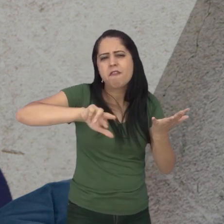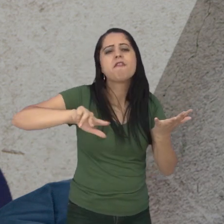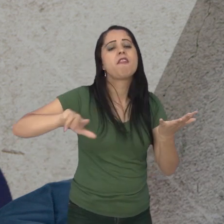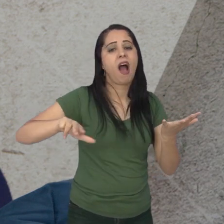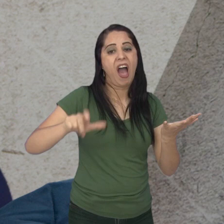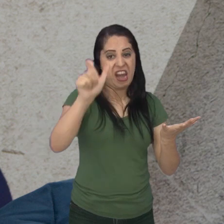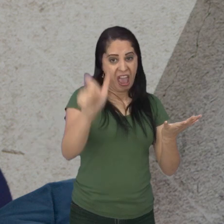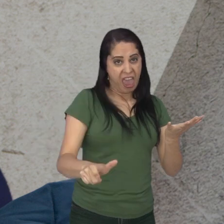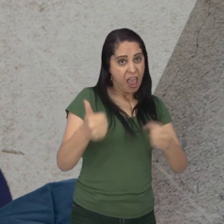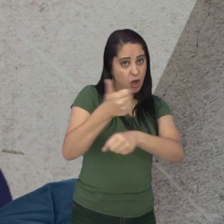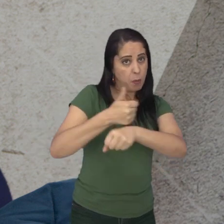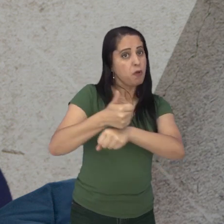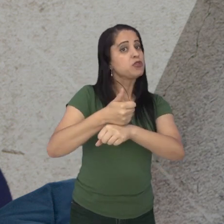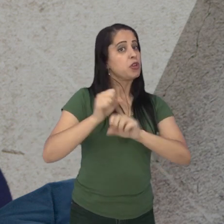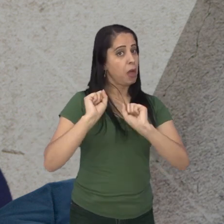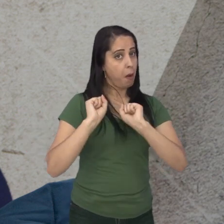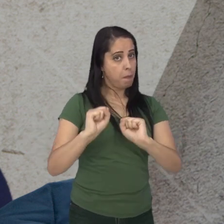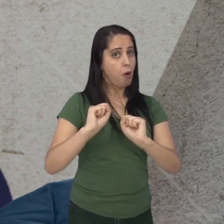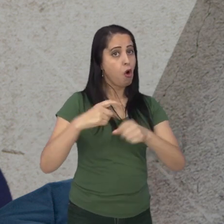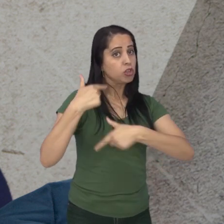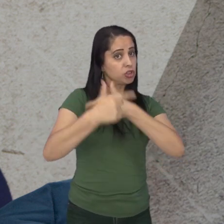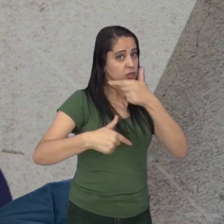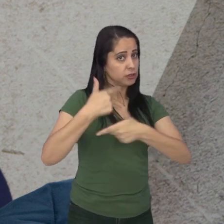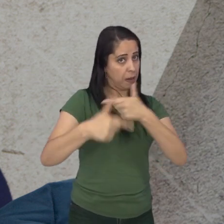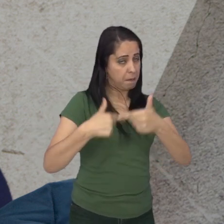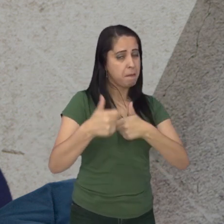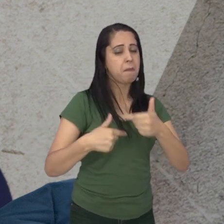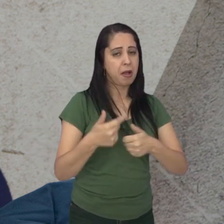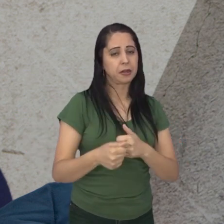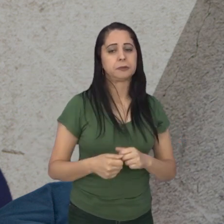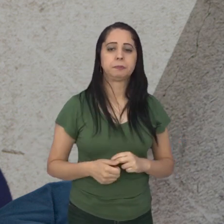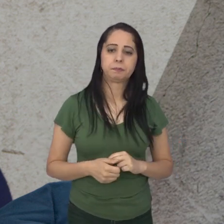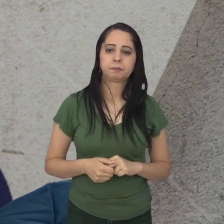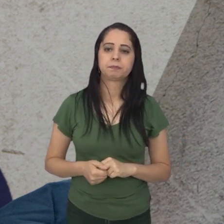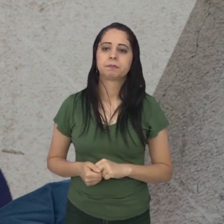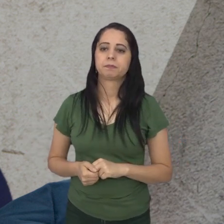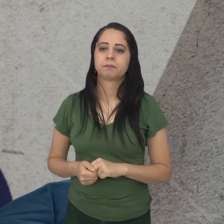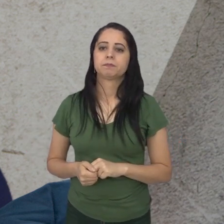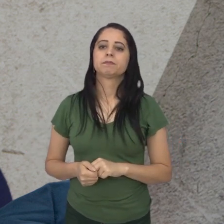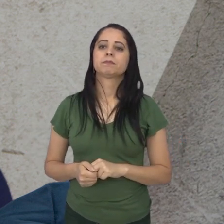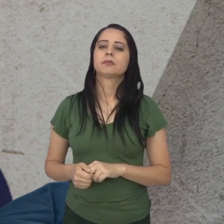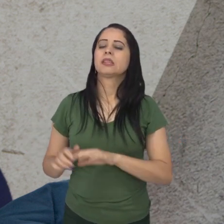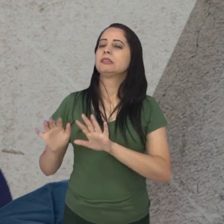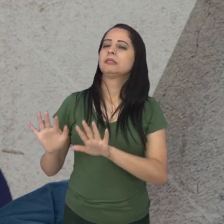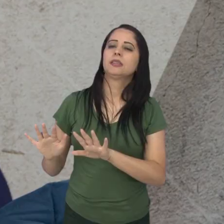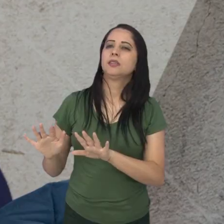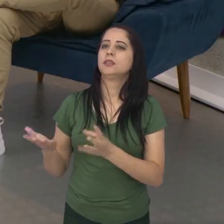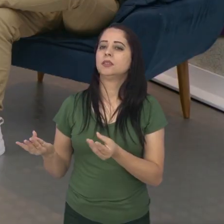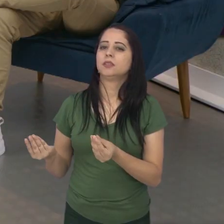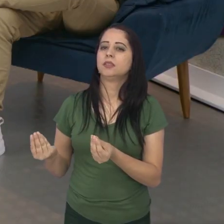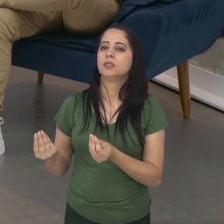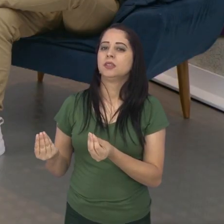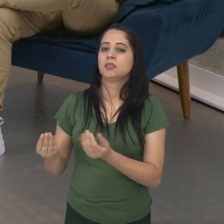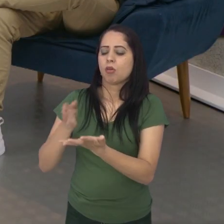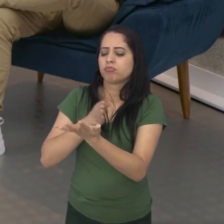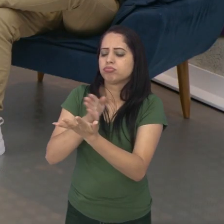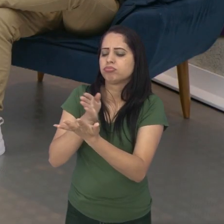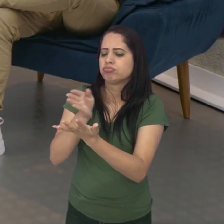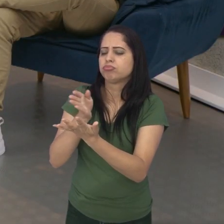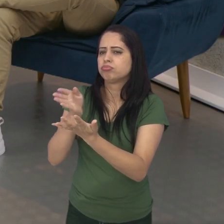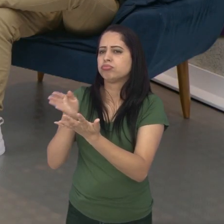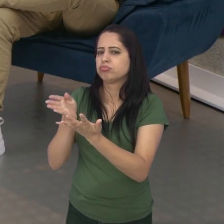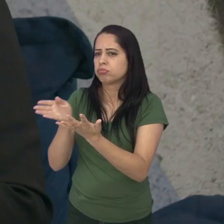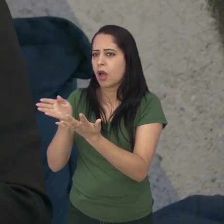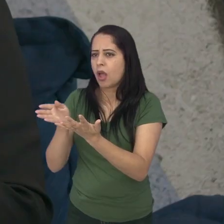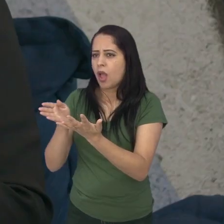e campos que ele pode trabalhar com essa tecnologia, com esse desenvolvimento das obras civis. Então, seriam um